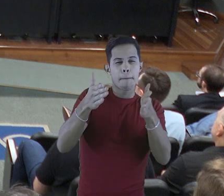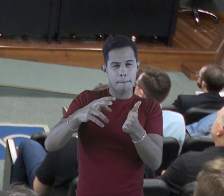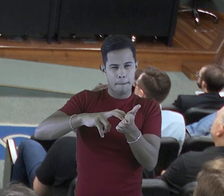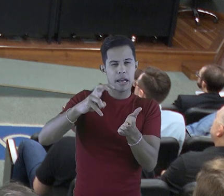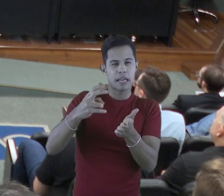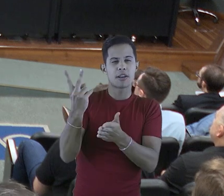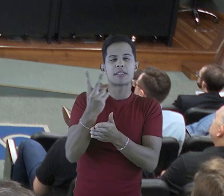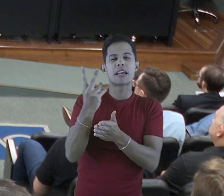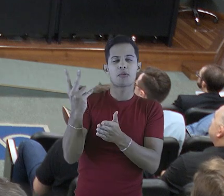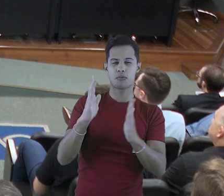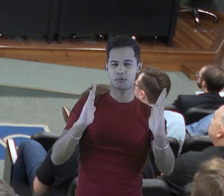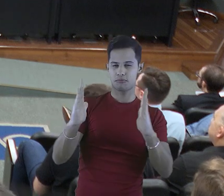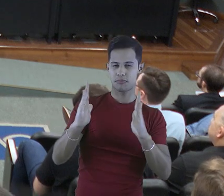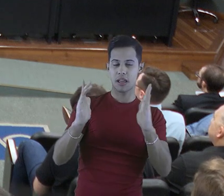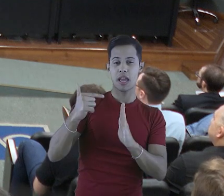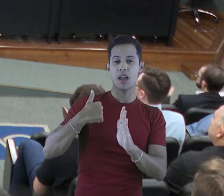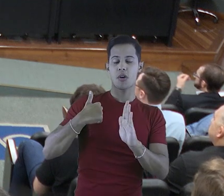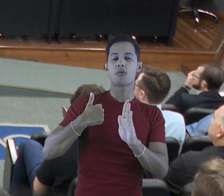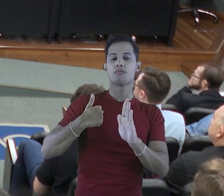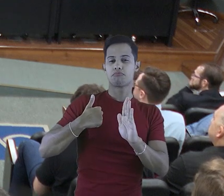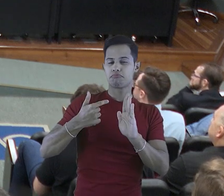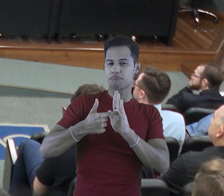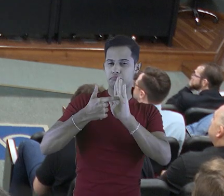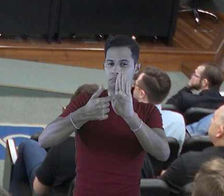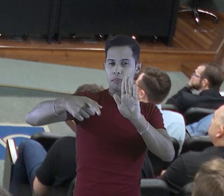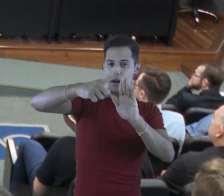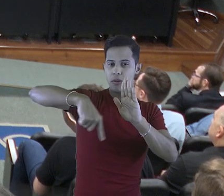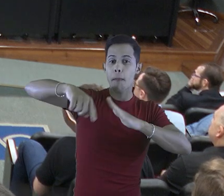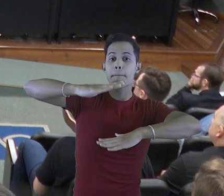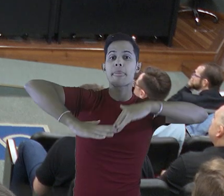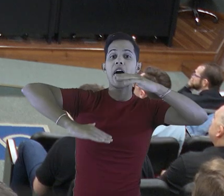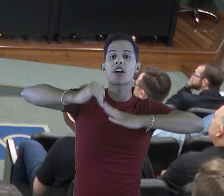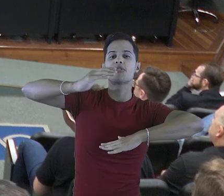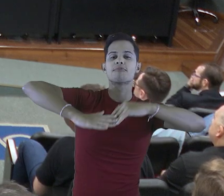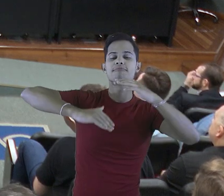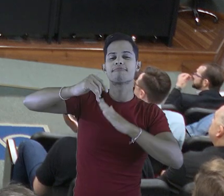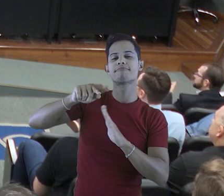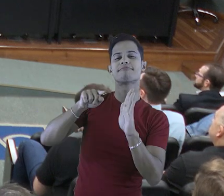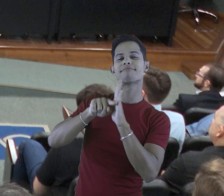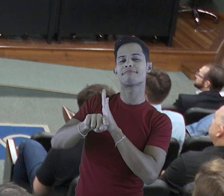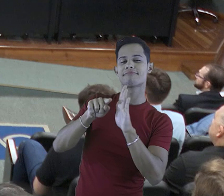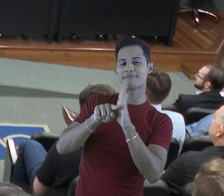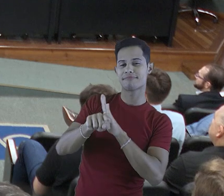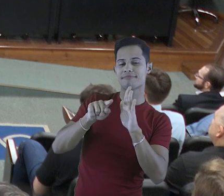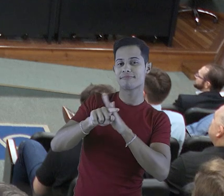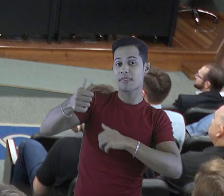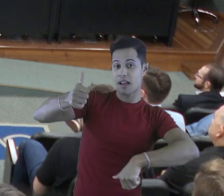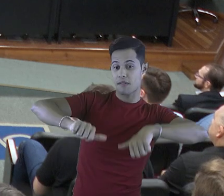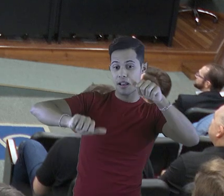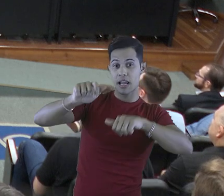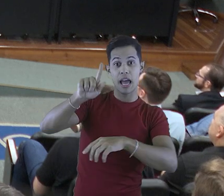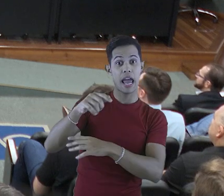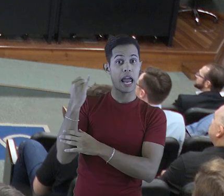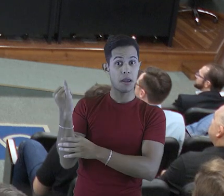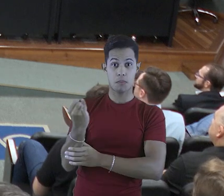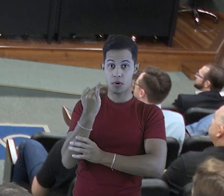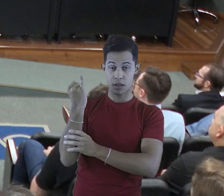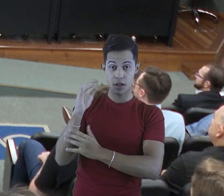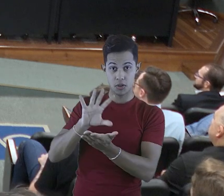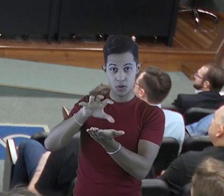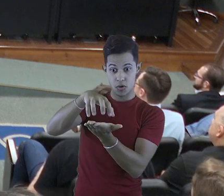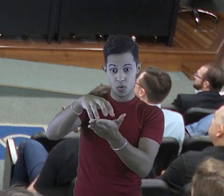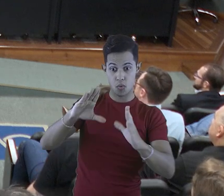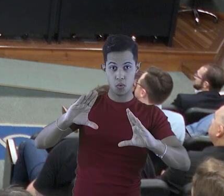eu vou passar um exercício prático com vocês, para vocês, e esse exercício é fundamentalmente importante para o comitê, principalmente,